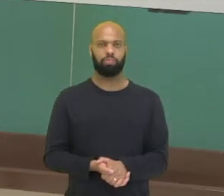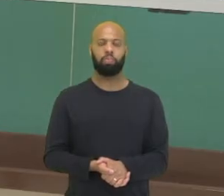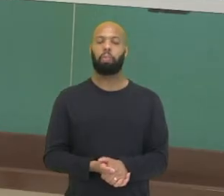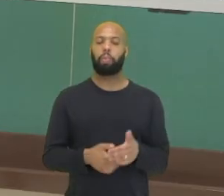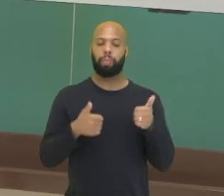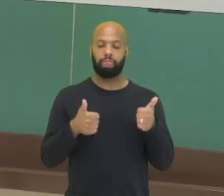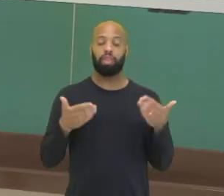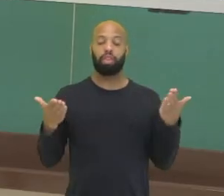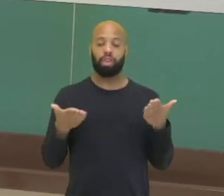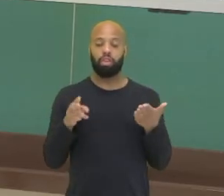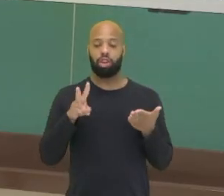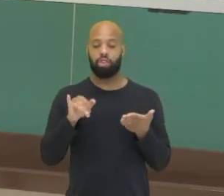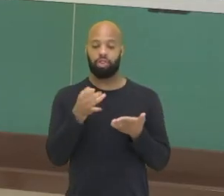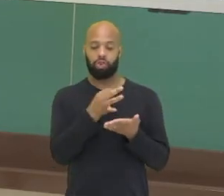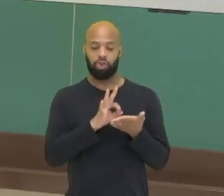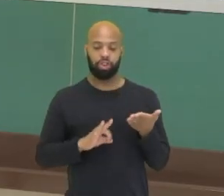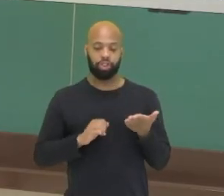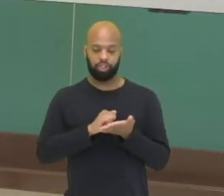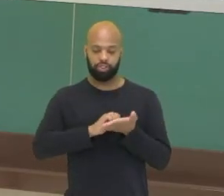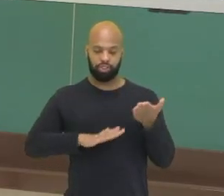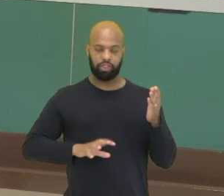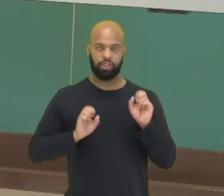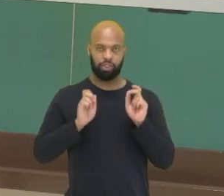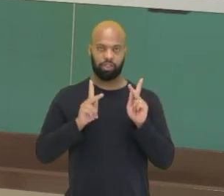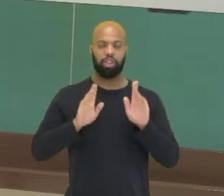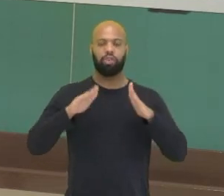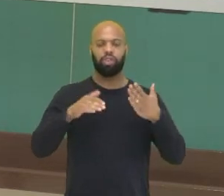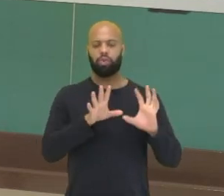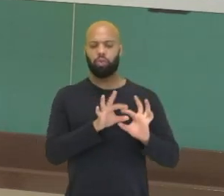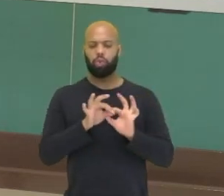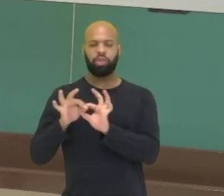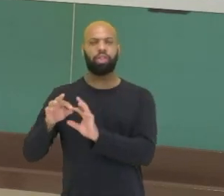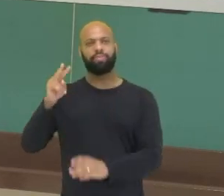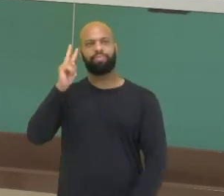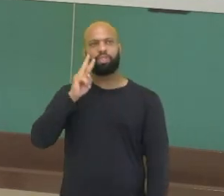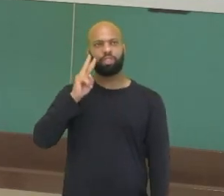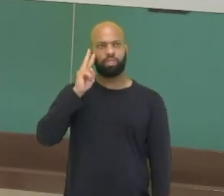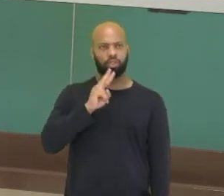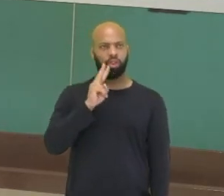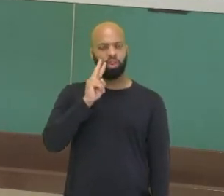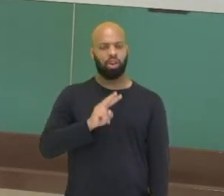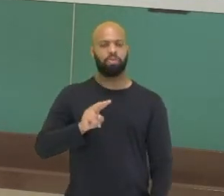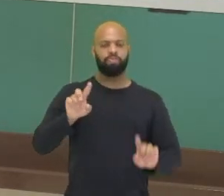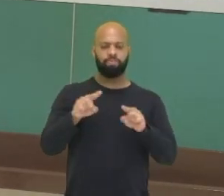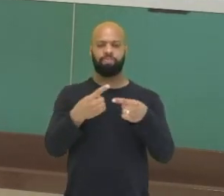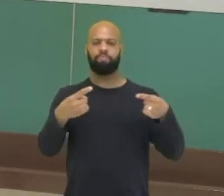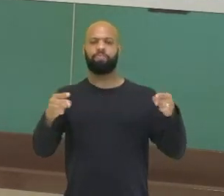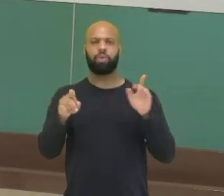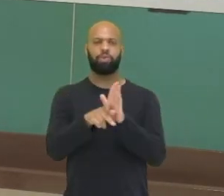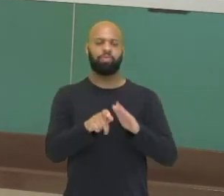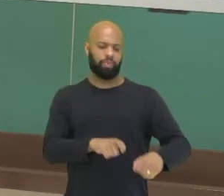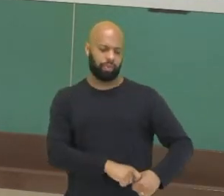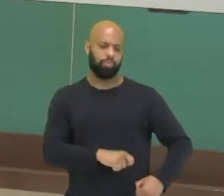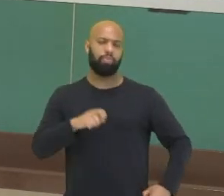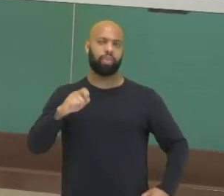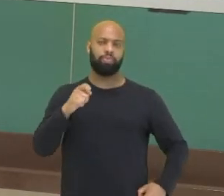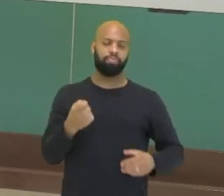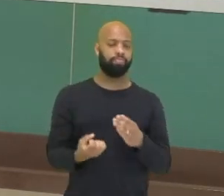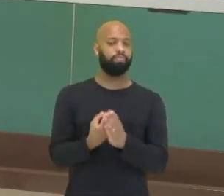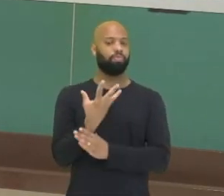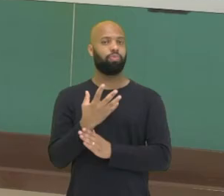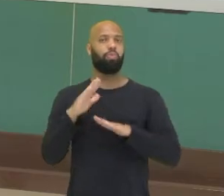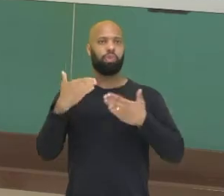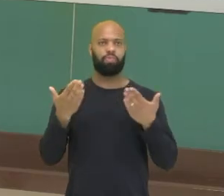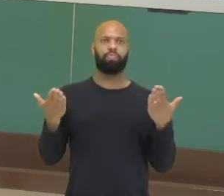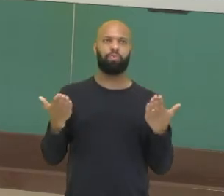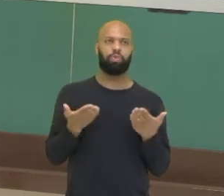pessoal, vamos corrigir a nossa atividade, né? Então, em que contexto histórico, né, o hino da independência ele foi composto? Trago